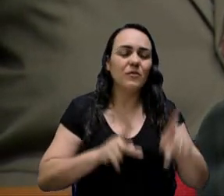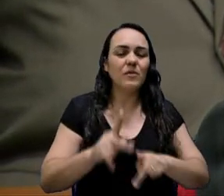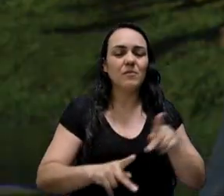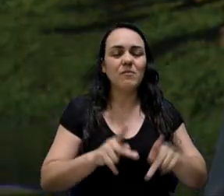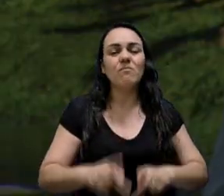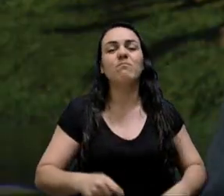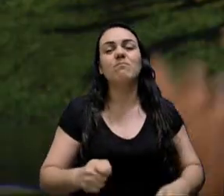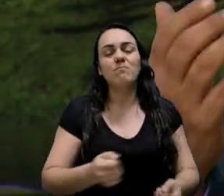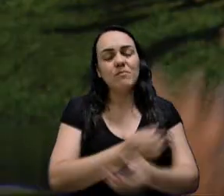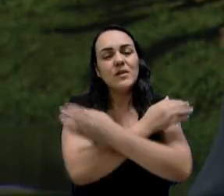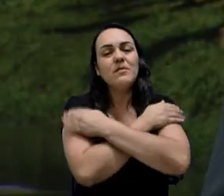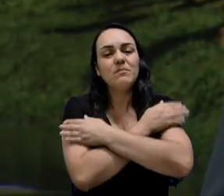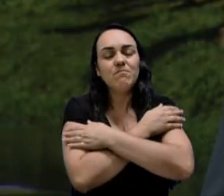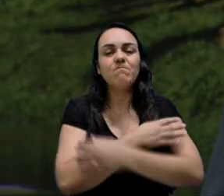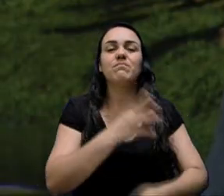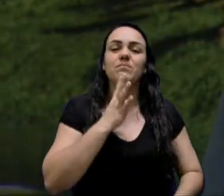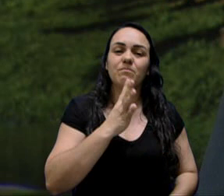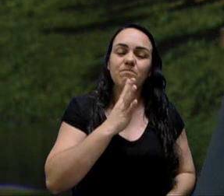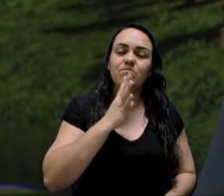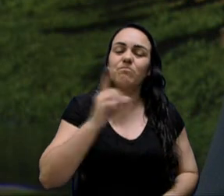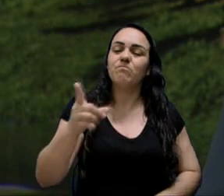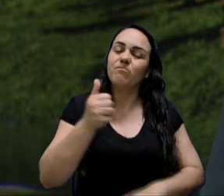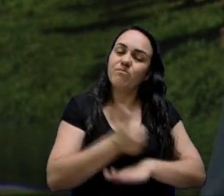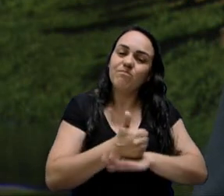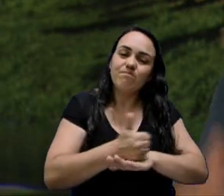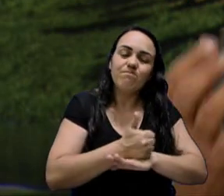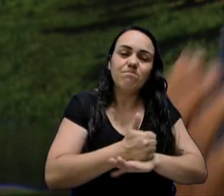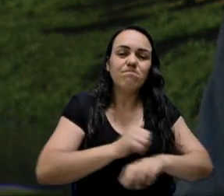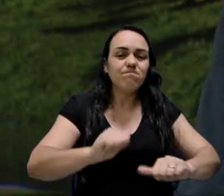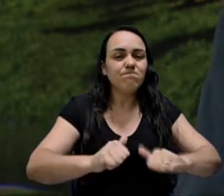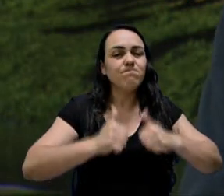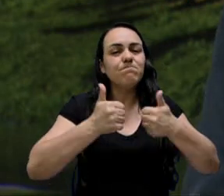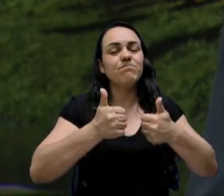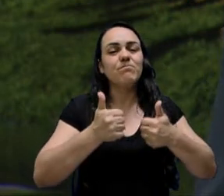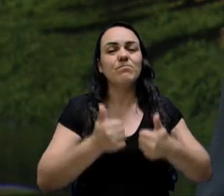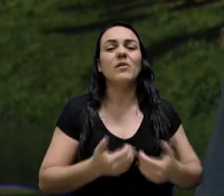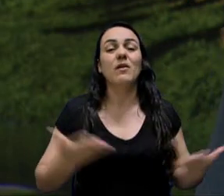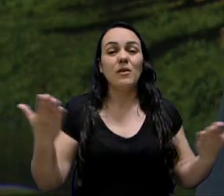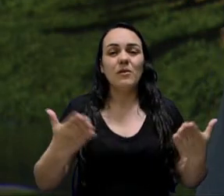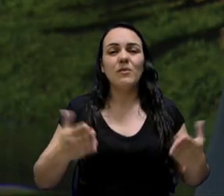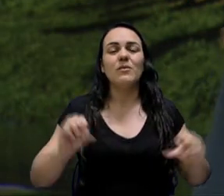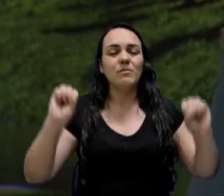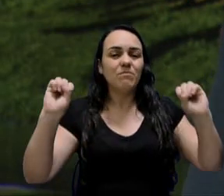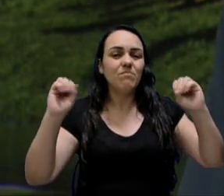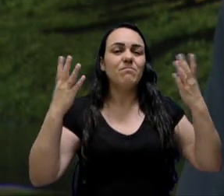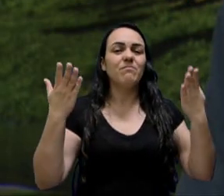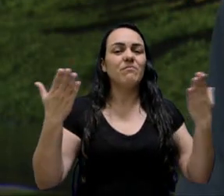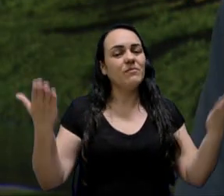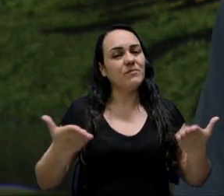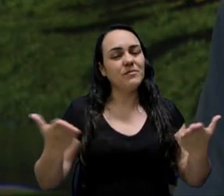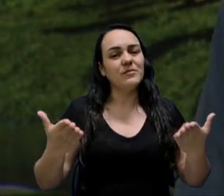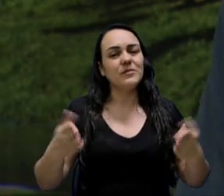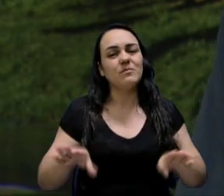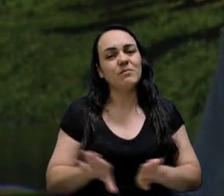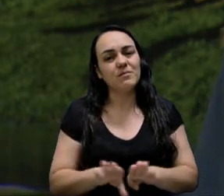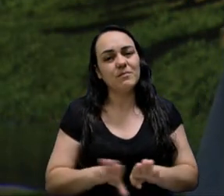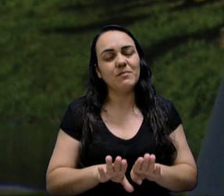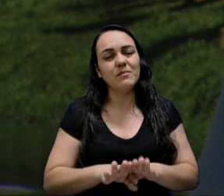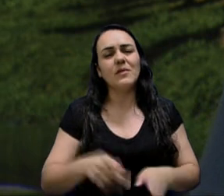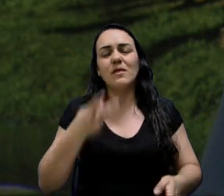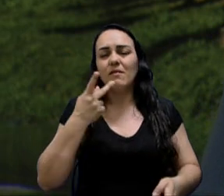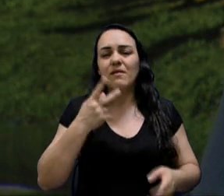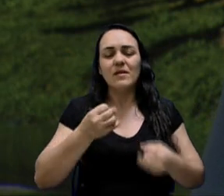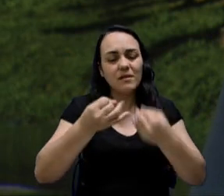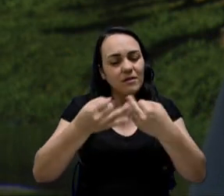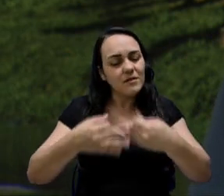o abraço, o reconhecimento pelo profissional, pela homenagem justa que você está recebendo, e ele me pediu que